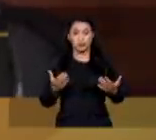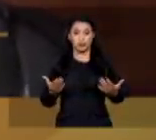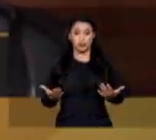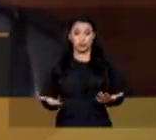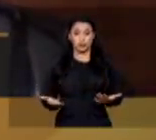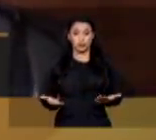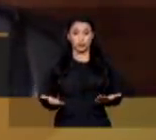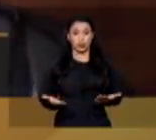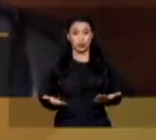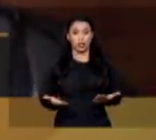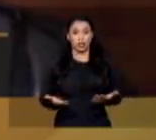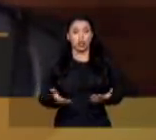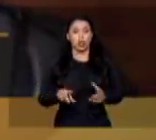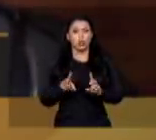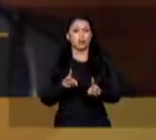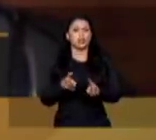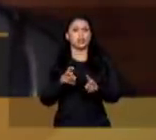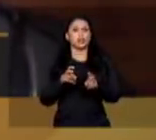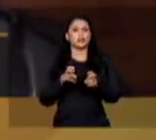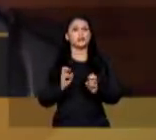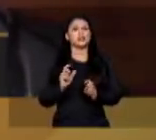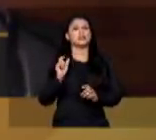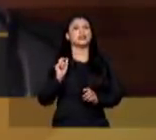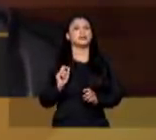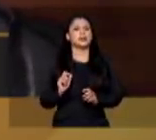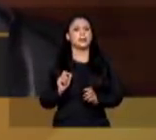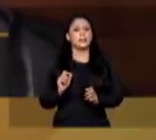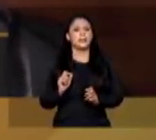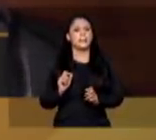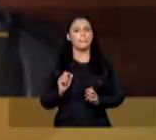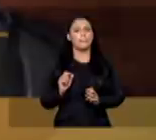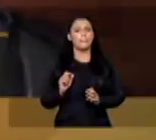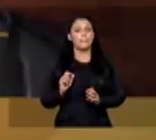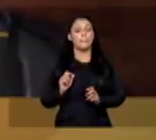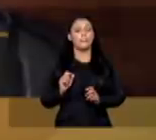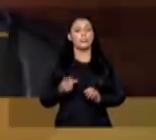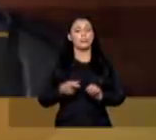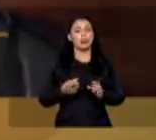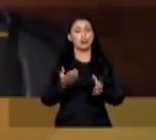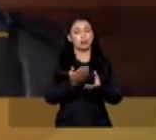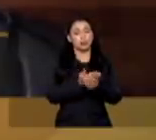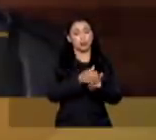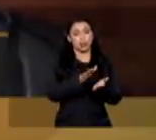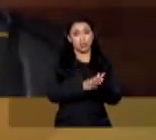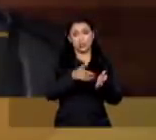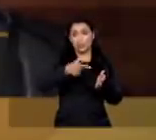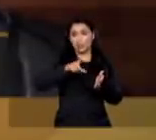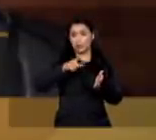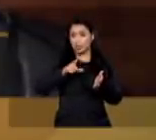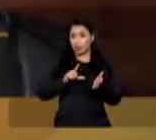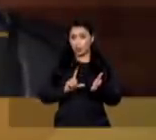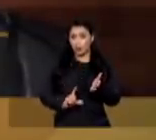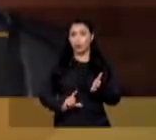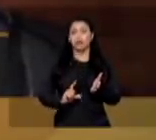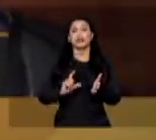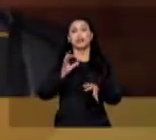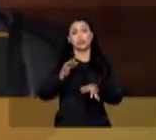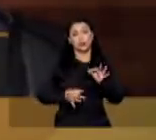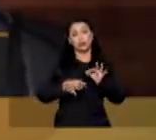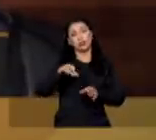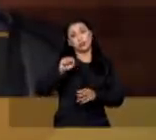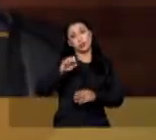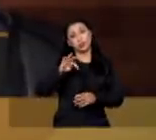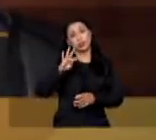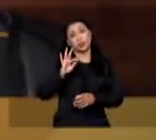menos é o que se encontra como suporte de precedentes desse Supremo Tribunal Federal,